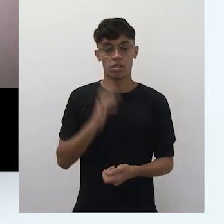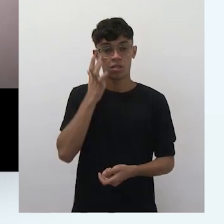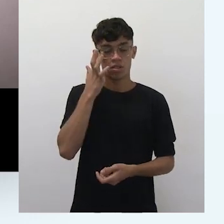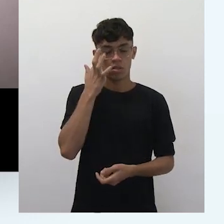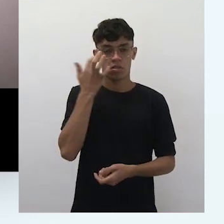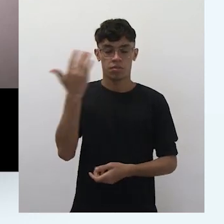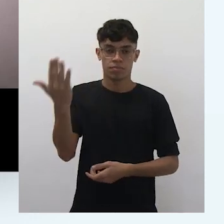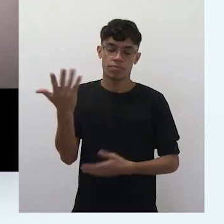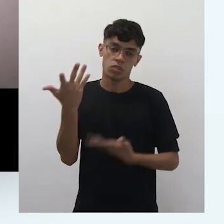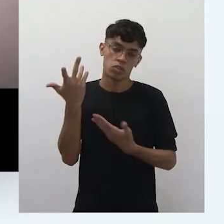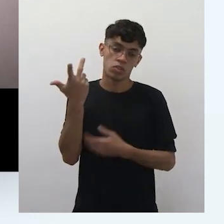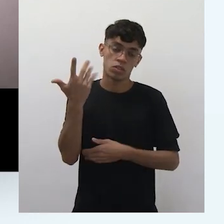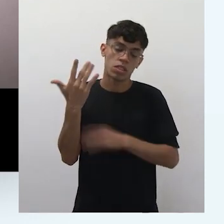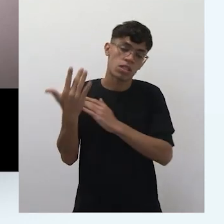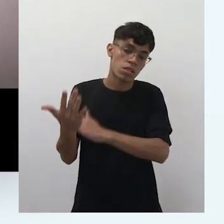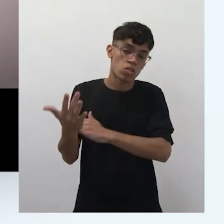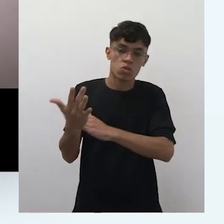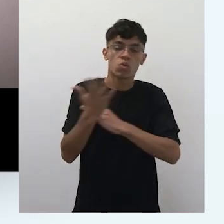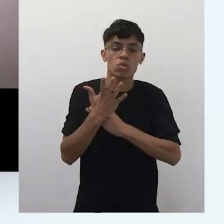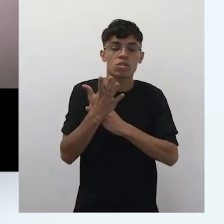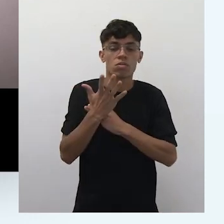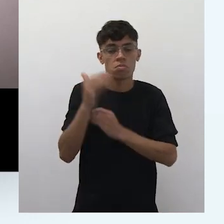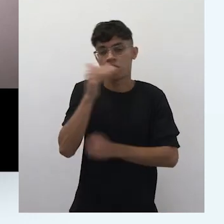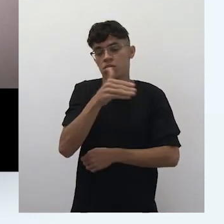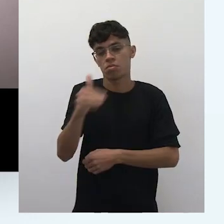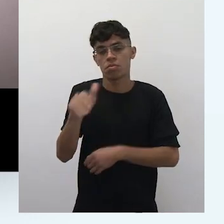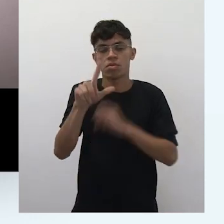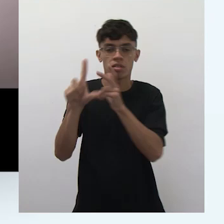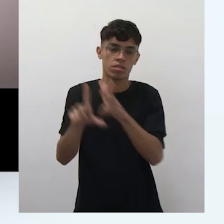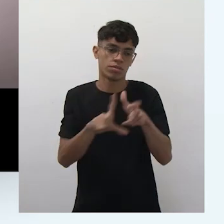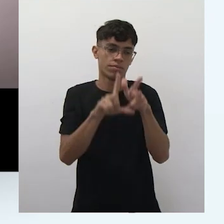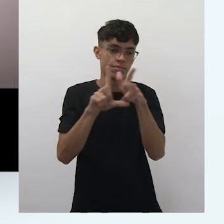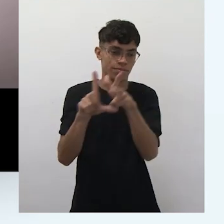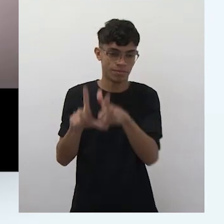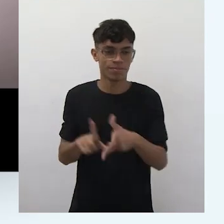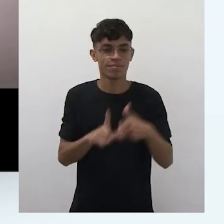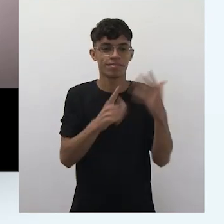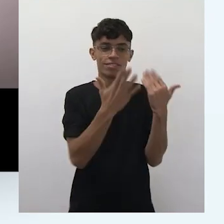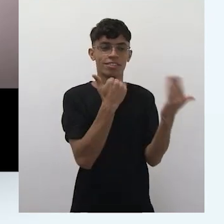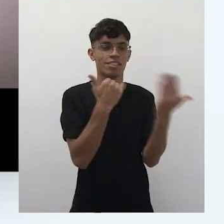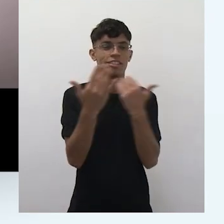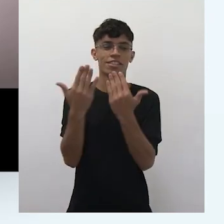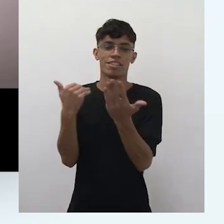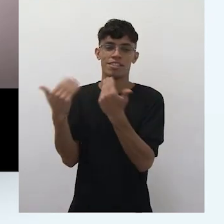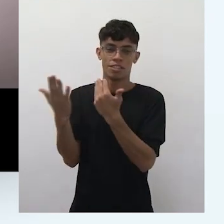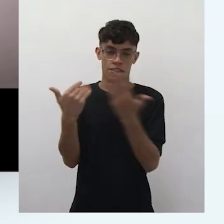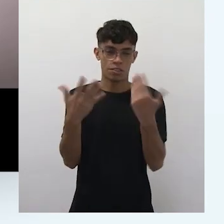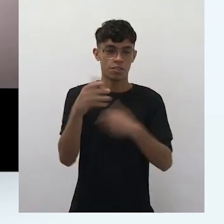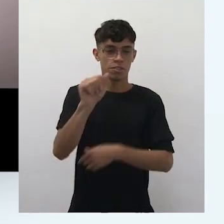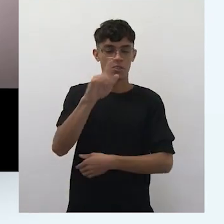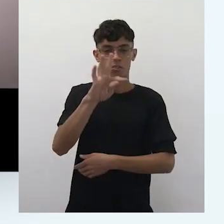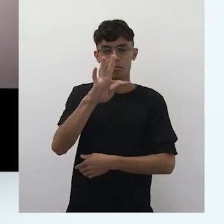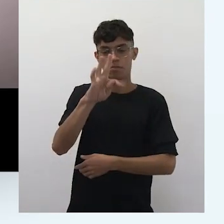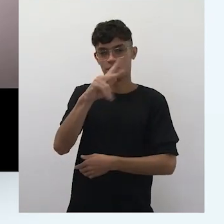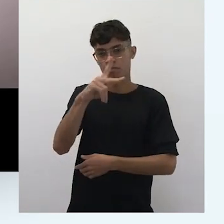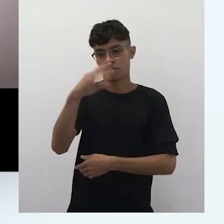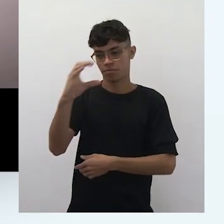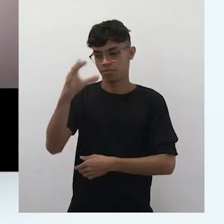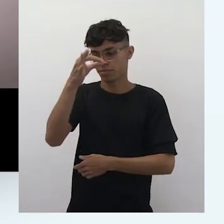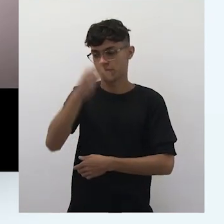com a gente mais vezes, venha mais vezes conversar, bater esse papo gostoso aqui no ATPC, tá